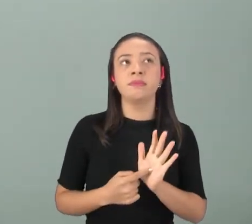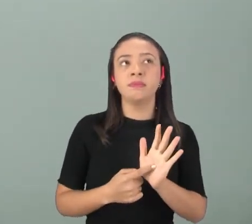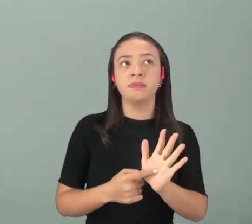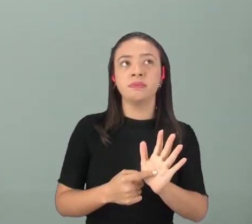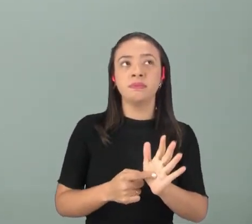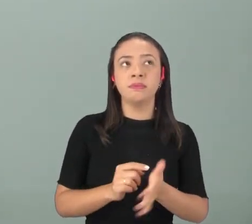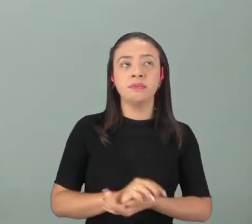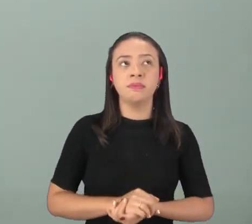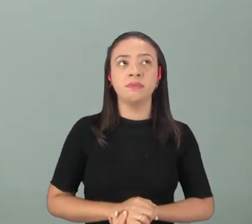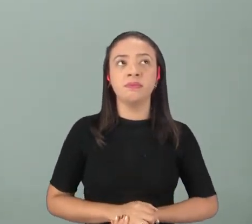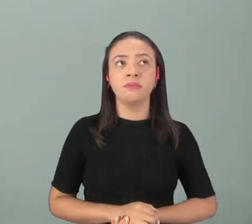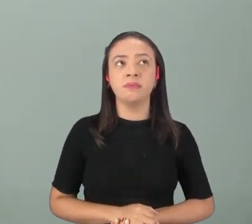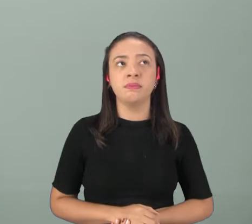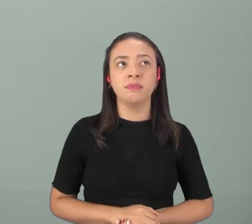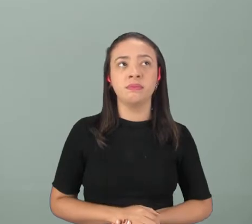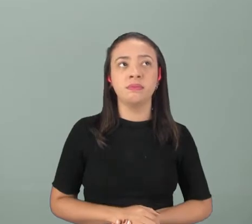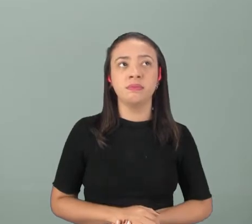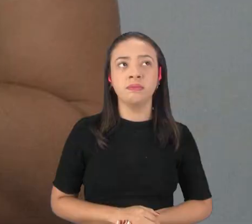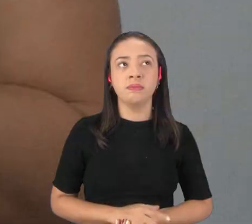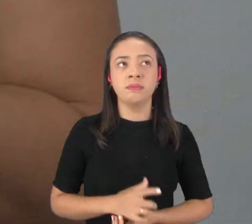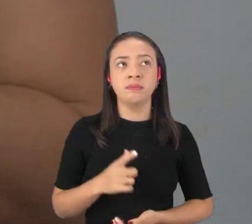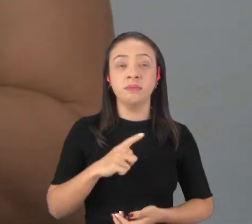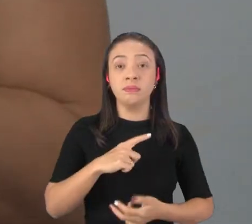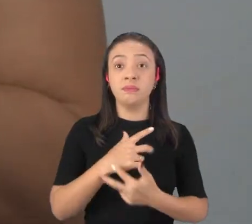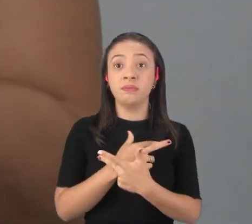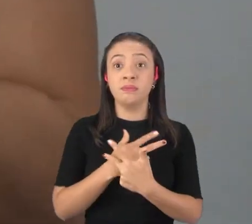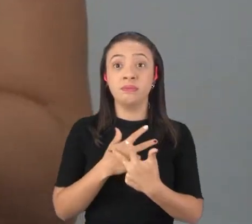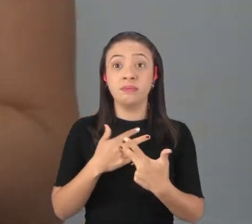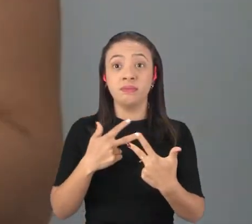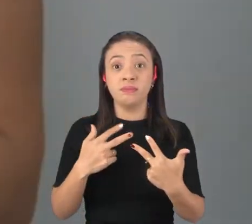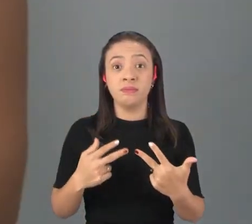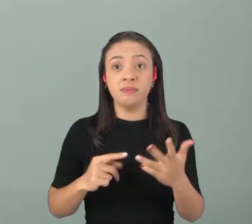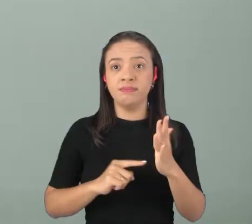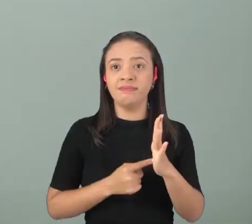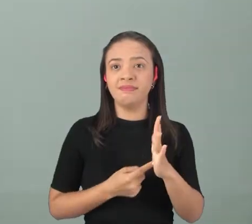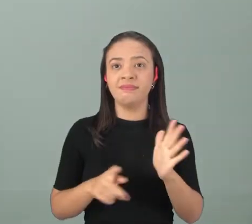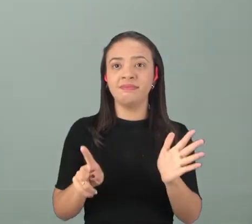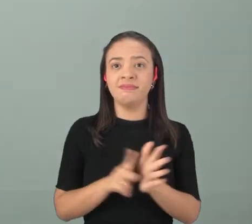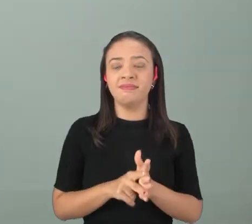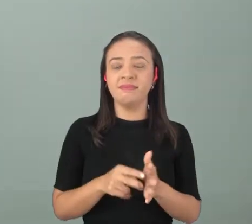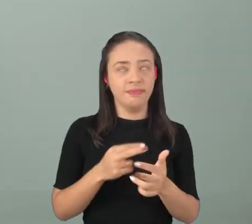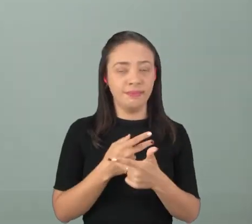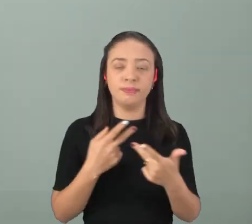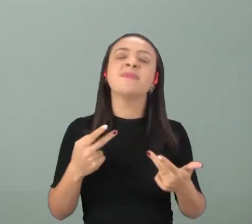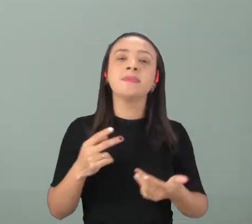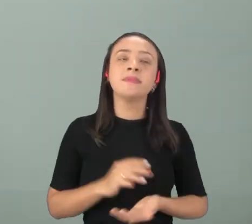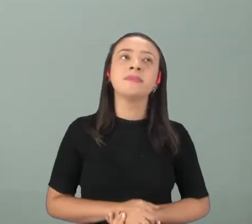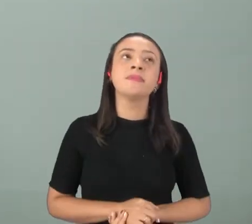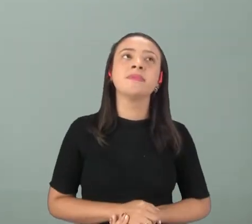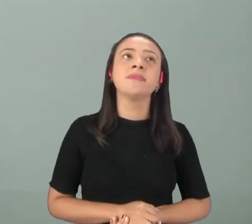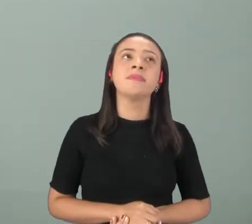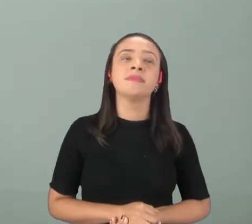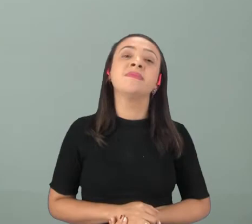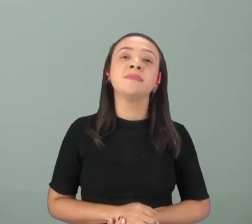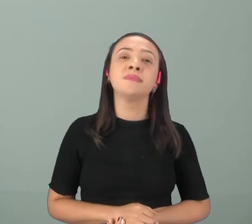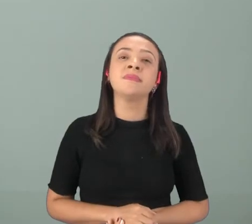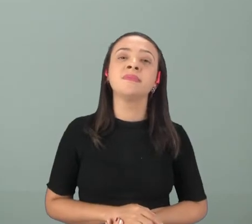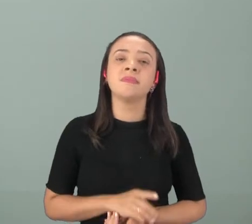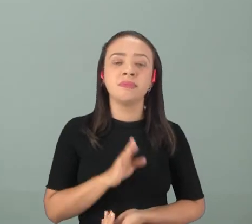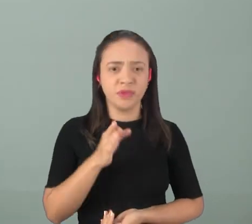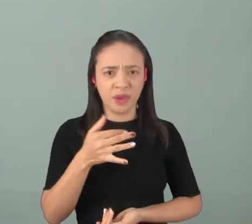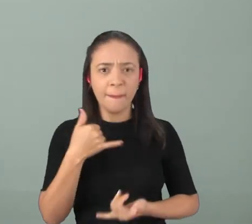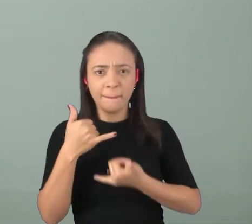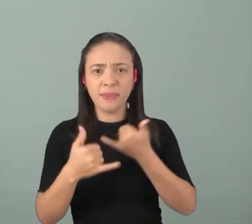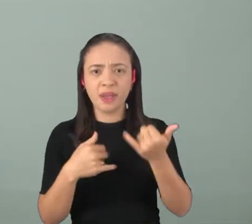como vocês vão ver, ó, vários sinais de pontuação, ok? Eu vou pegar a primeira peça do dominó. Vocês já jogaram